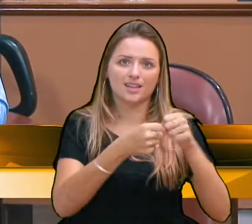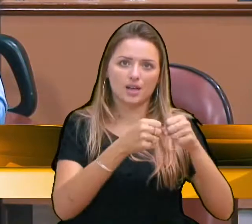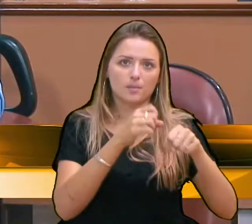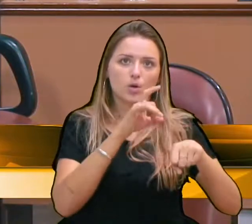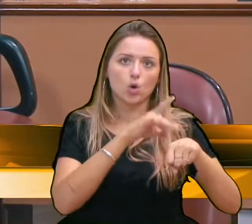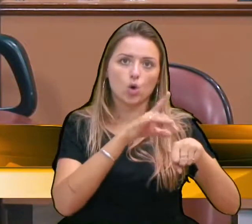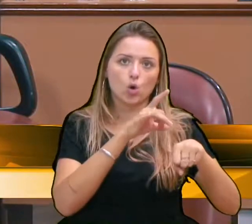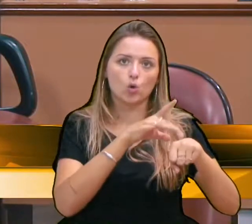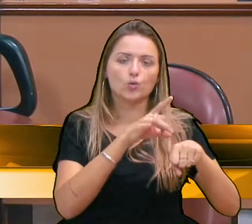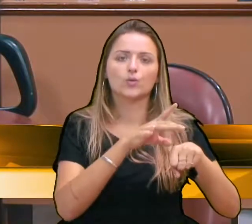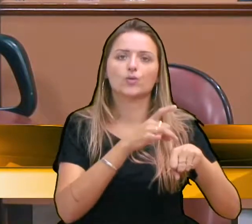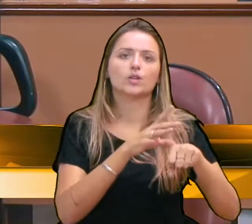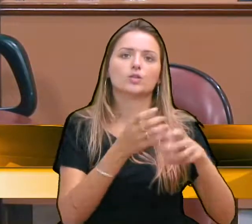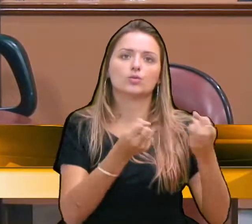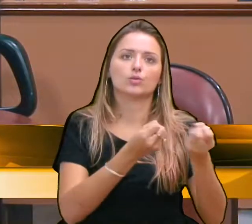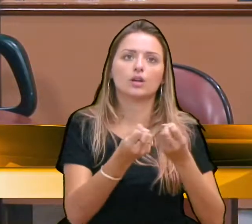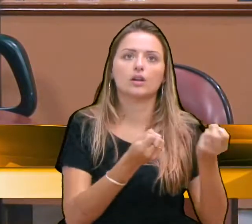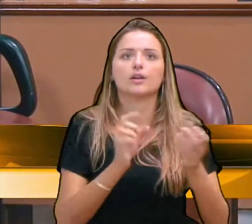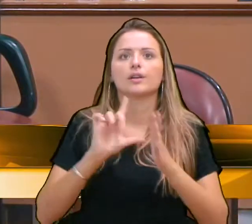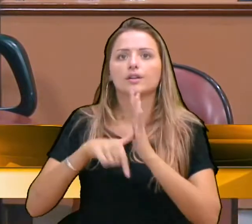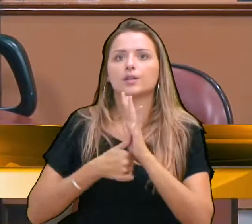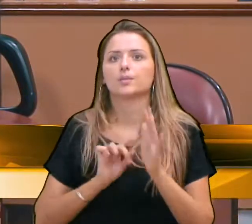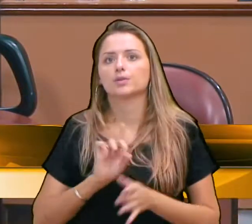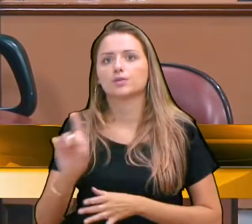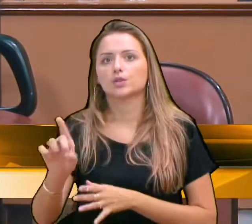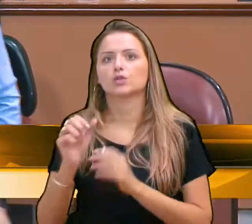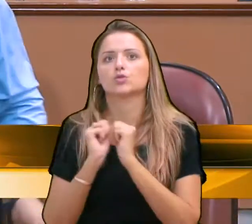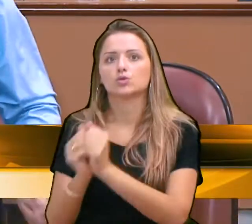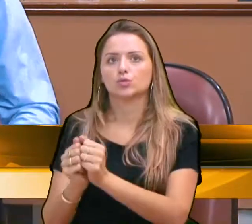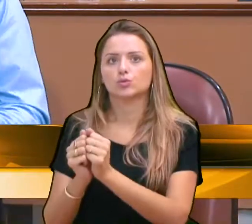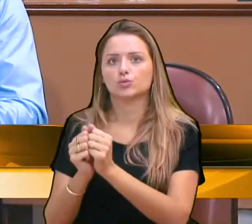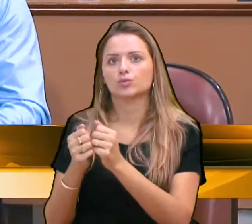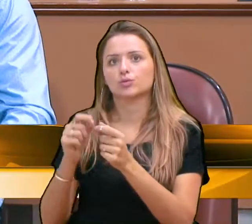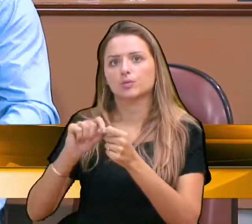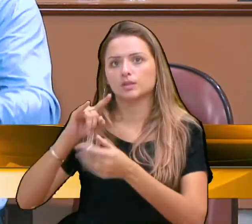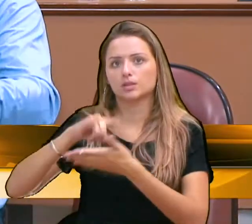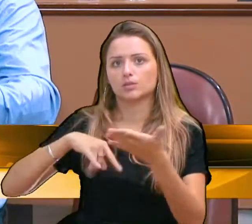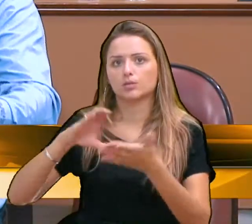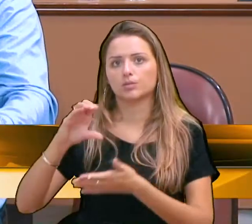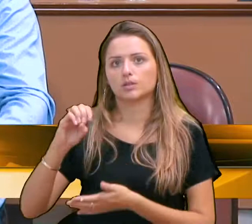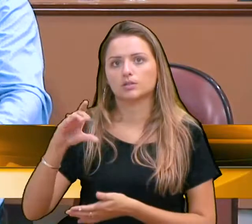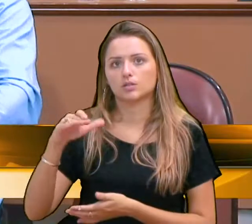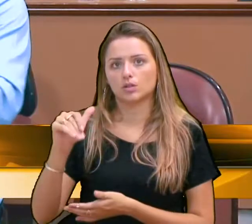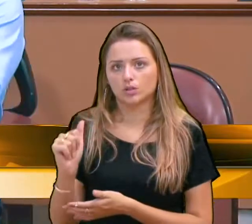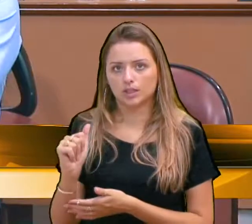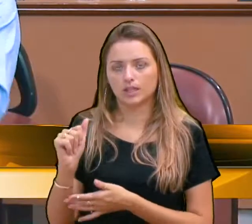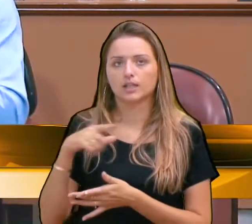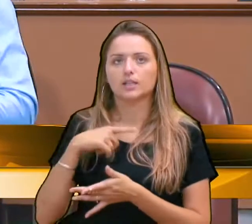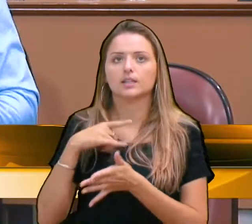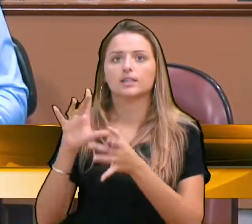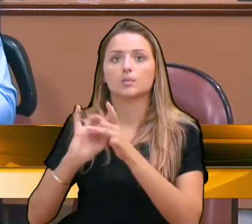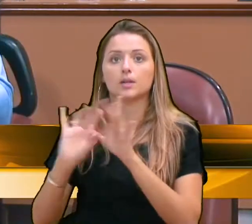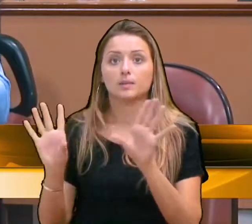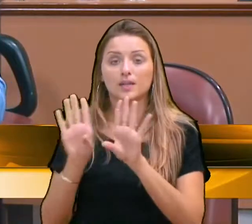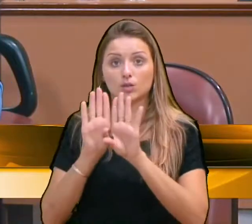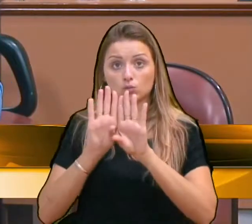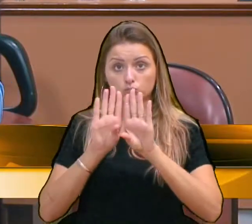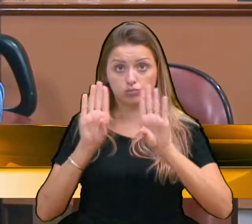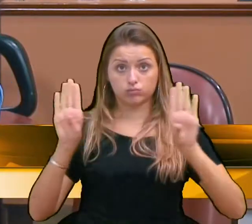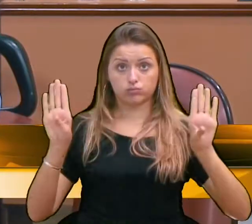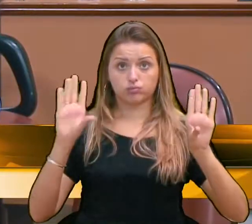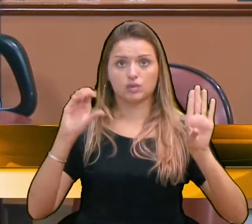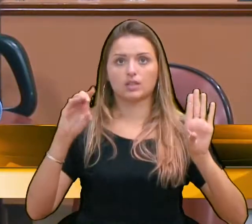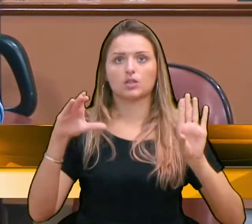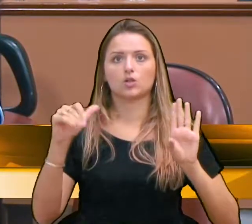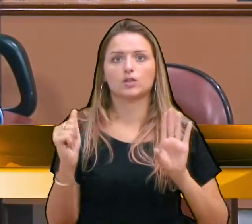pagar. No segundo momento, foi buscar uma autorização junto à Codeca que eu pudesse fazer isso, conseguir até uma tela de proteção, e a Codeca